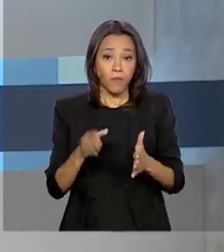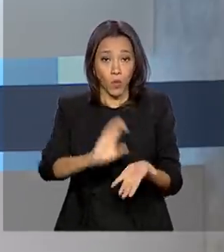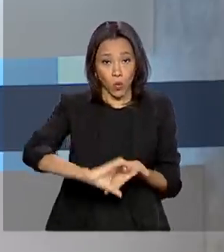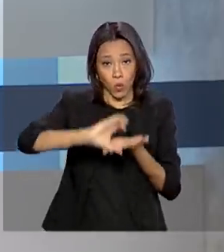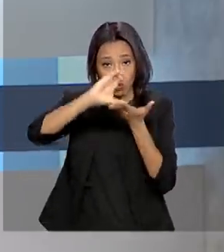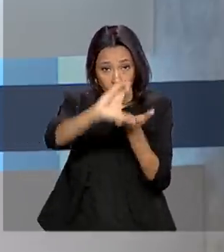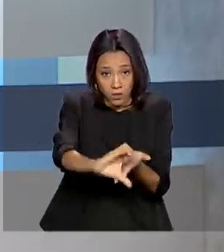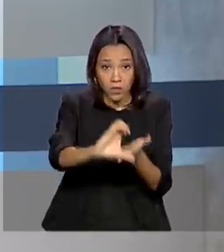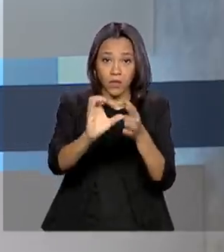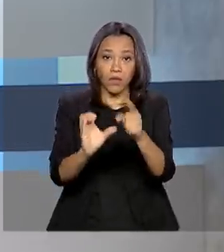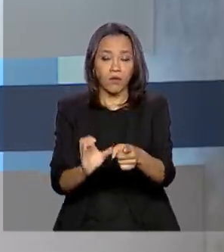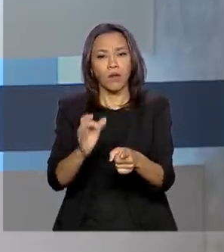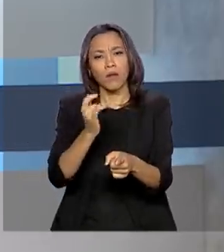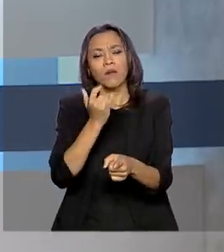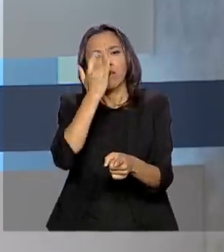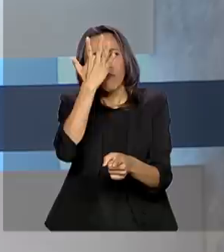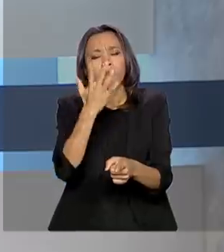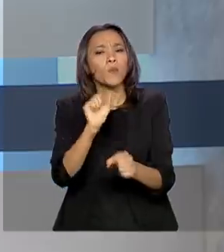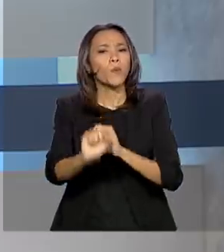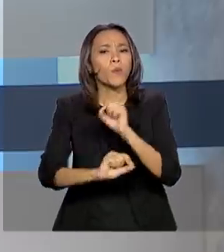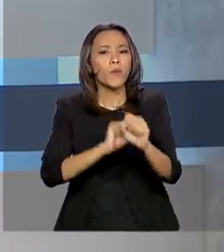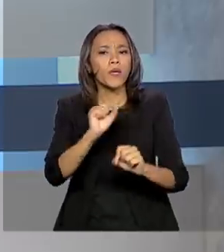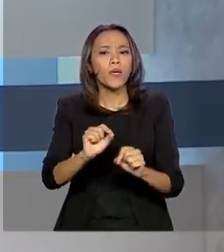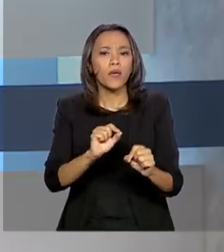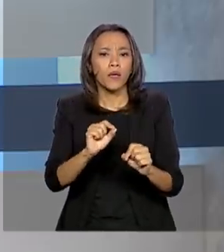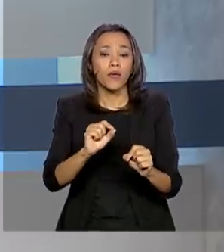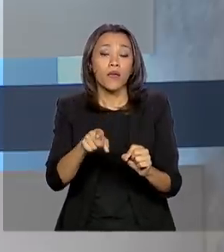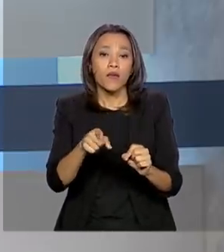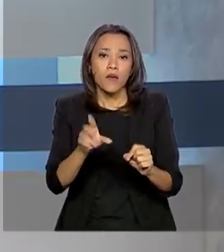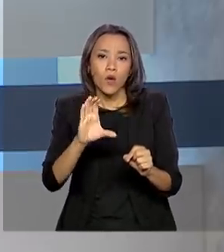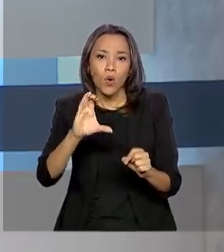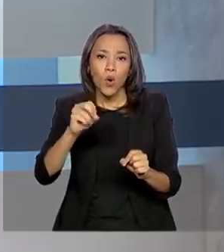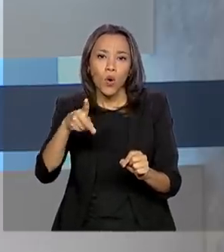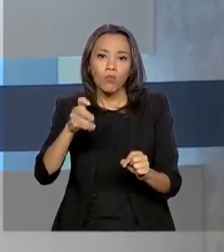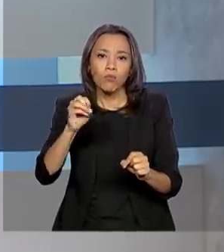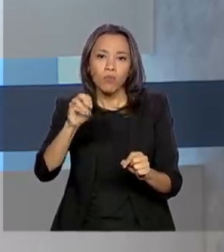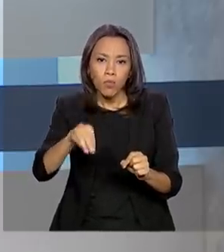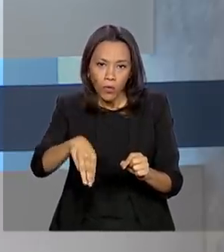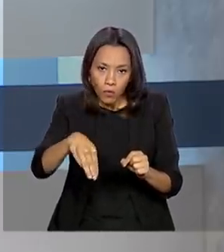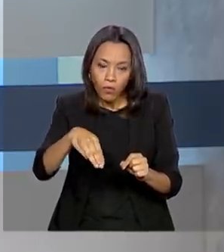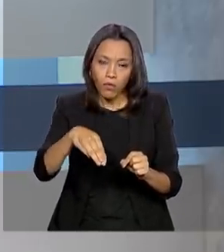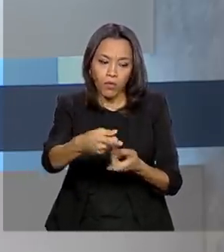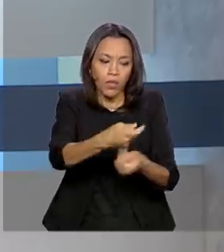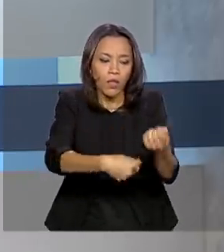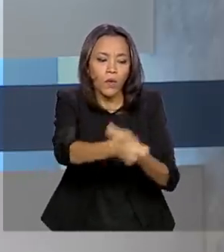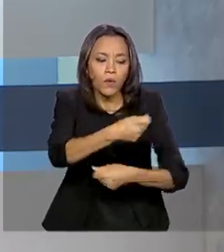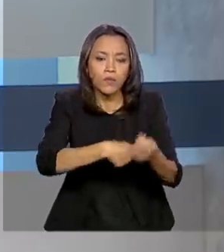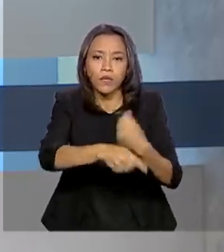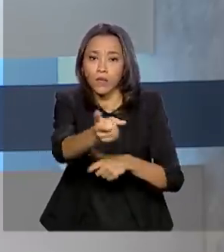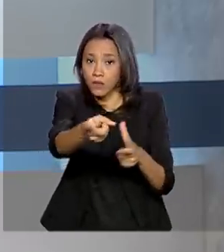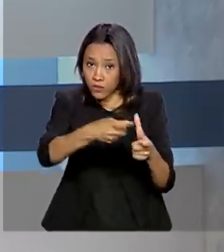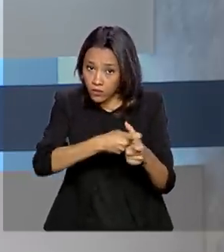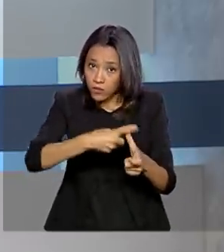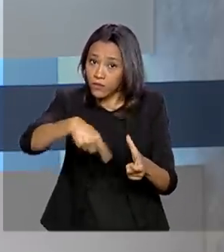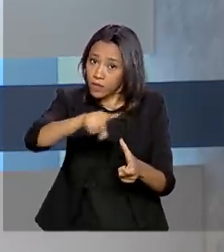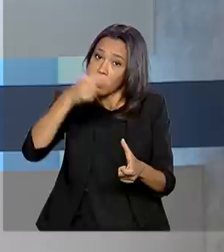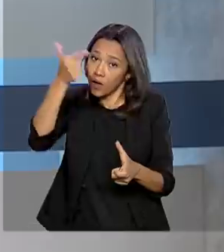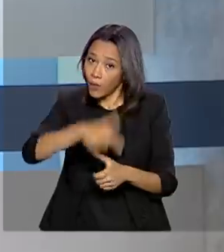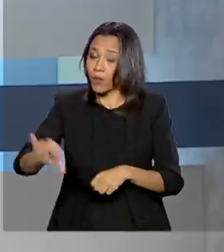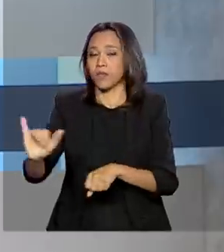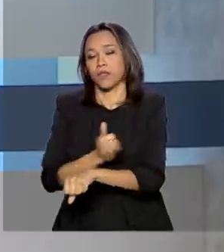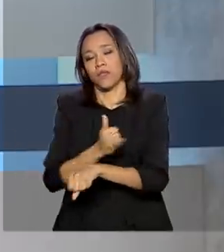facilitar a renegociação de dívidas de empresas e pessoas físicas. É mais uma medida para reduzir o impacto do